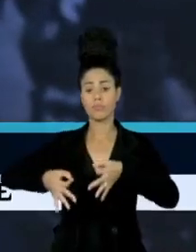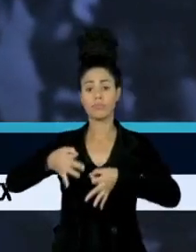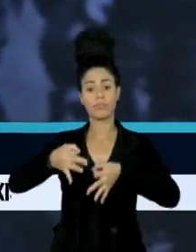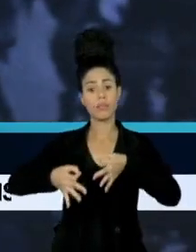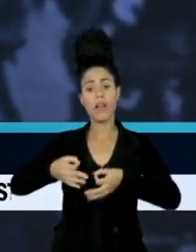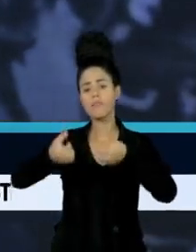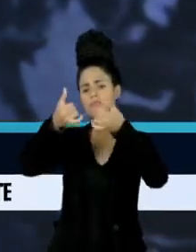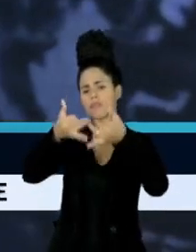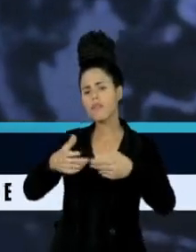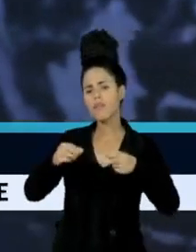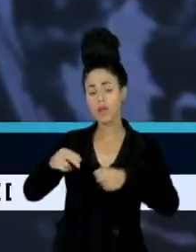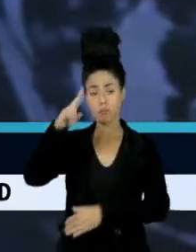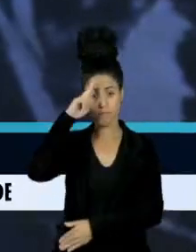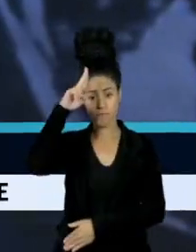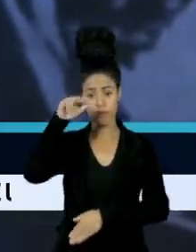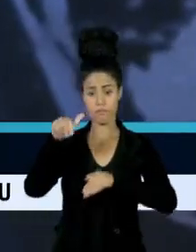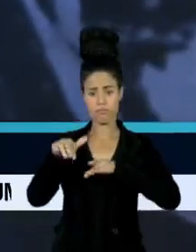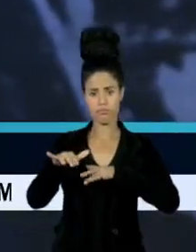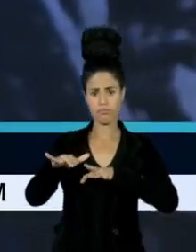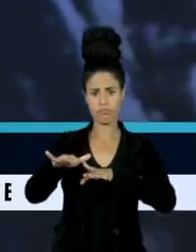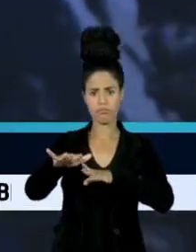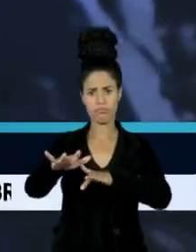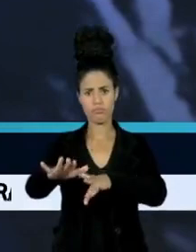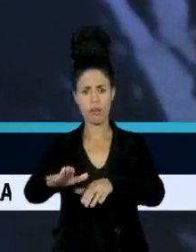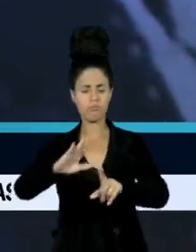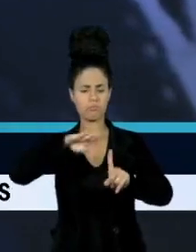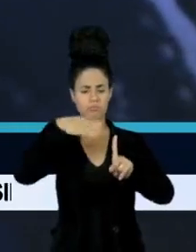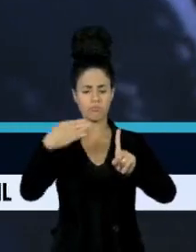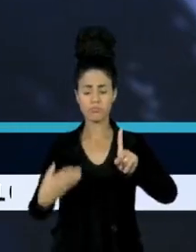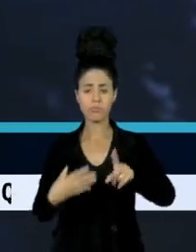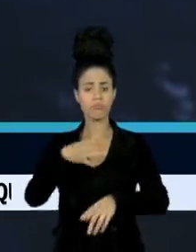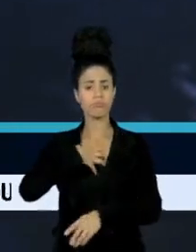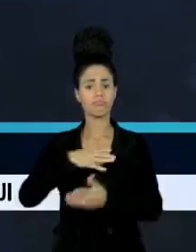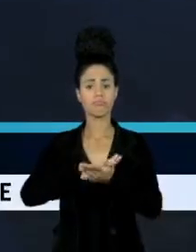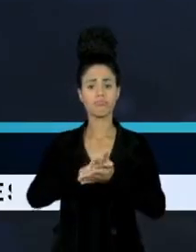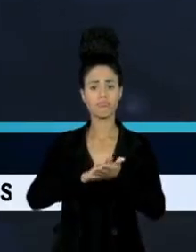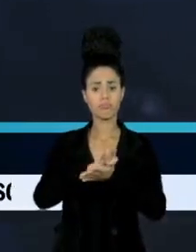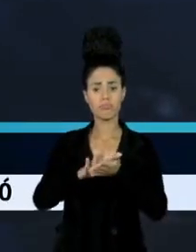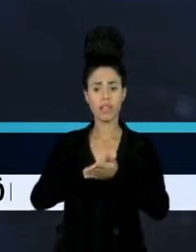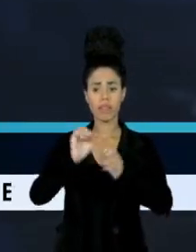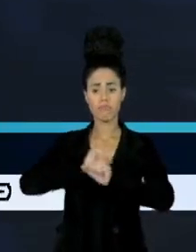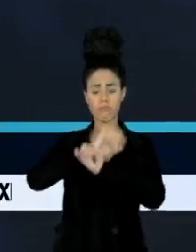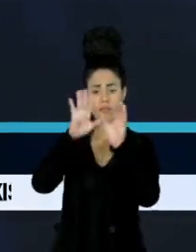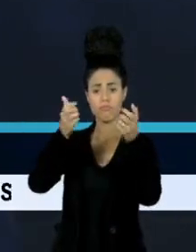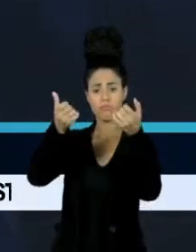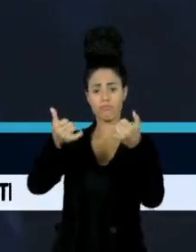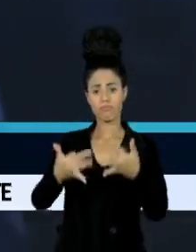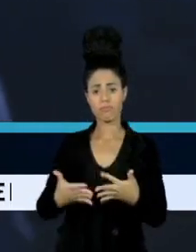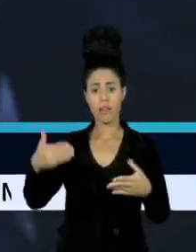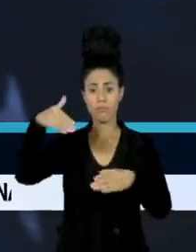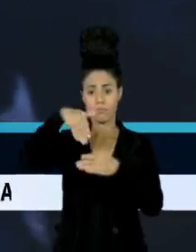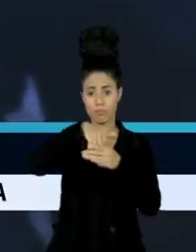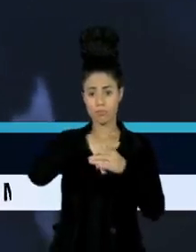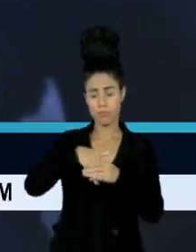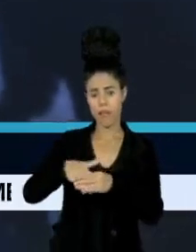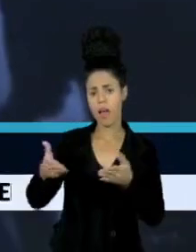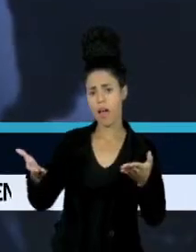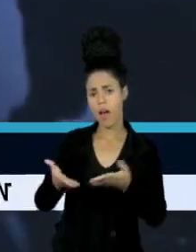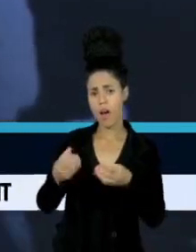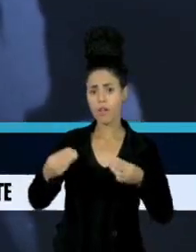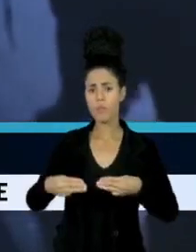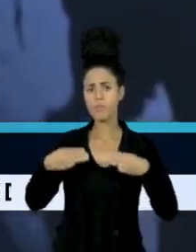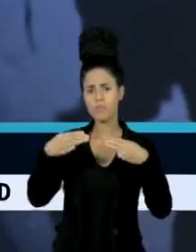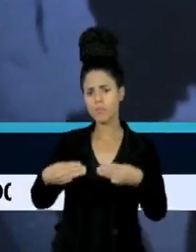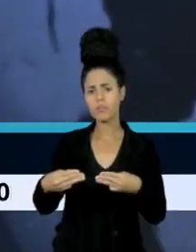dizendo que as forças armadas não se sentem preços de asas para integrar a comissão de Transparência das eleições segundo o